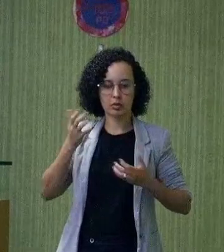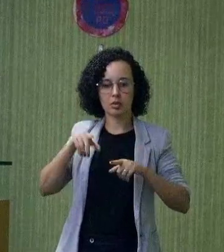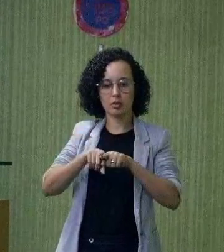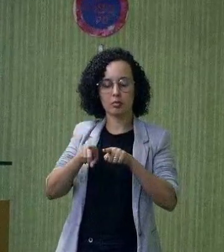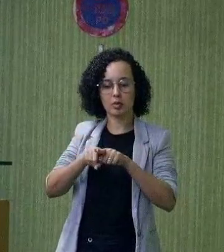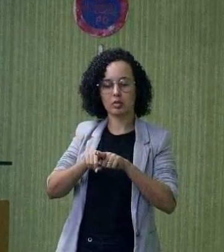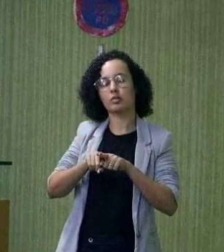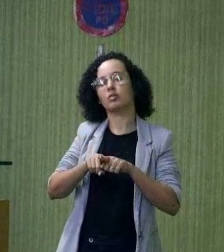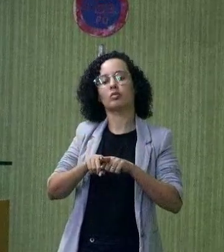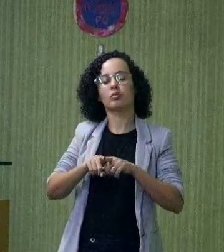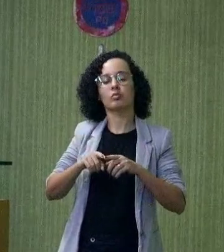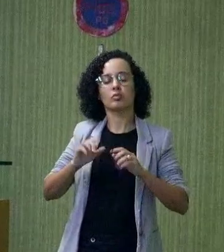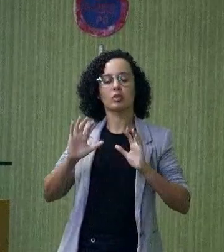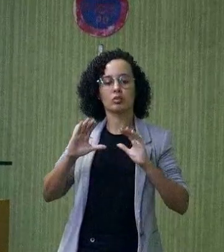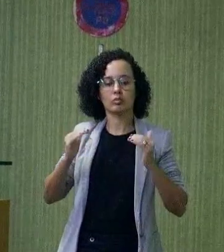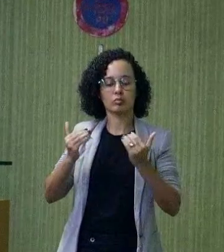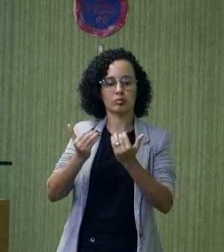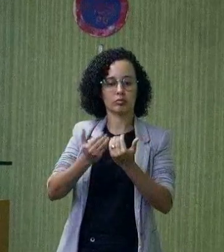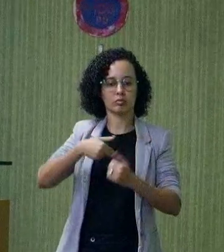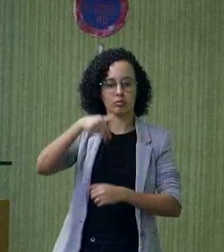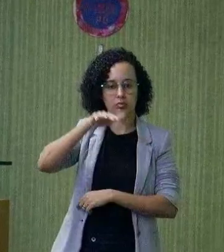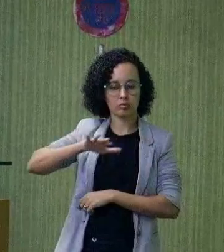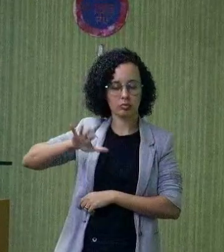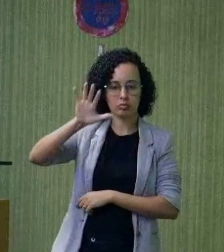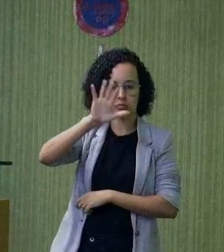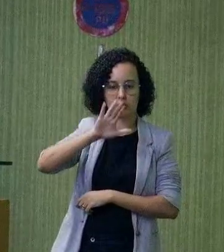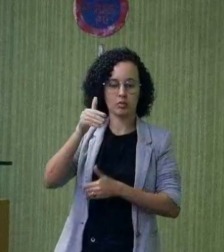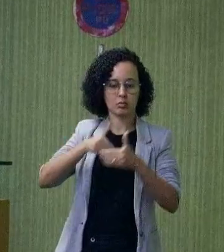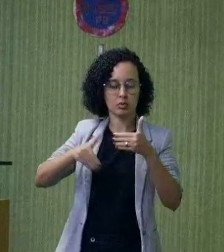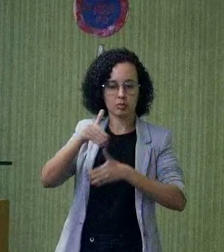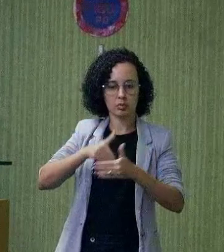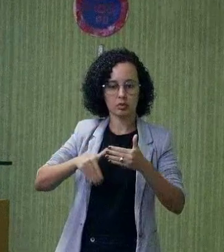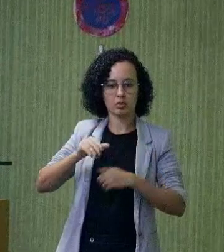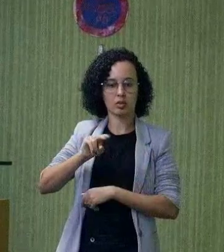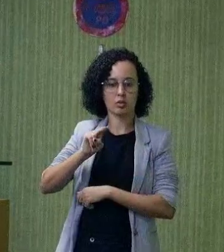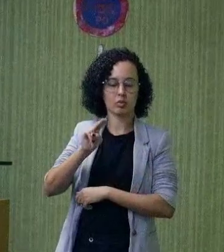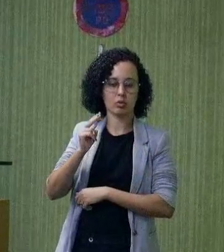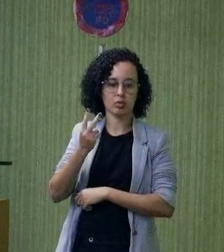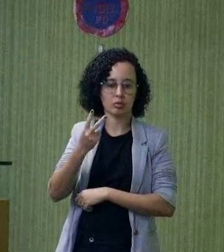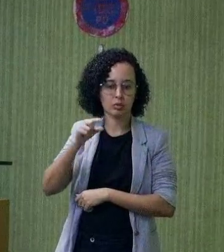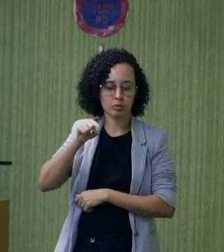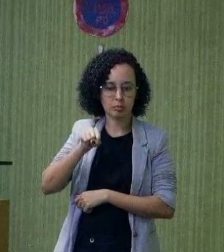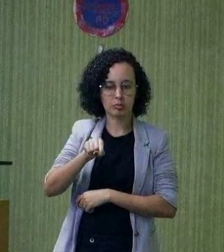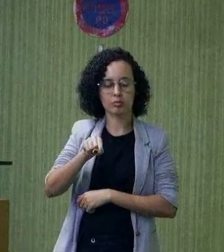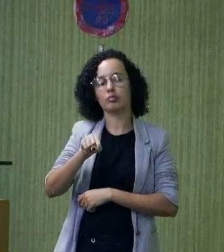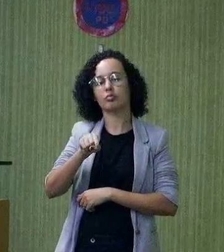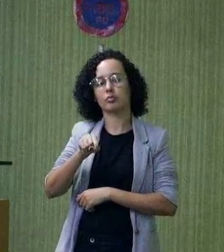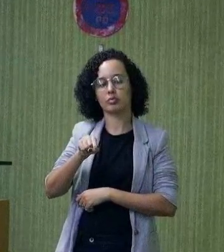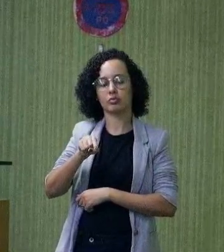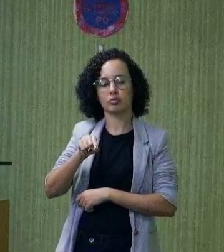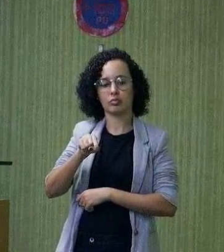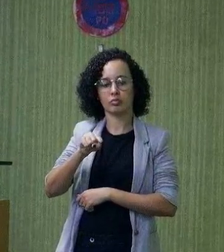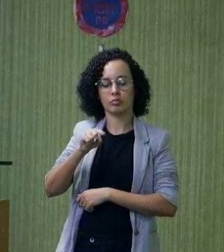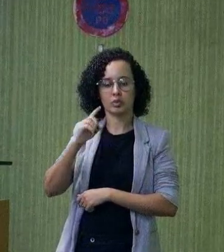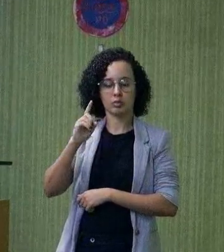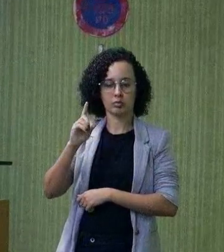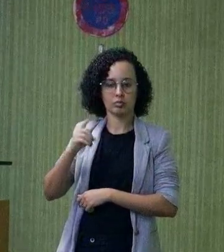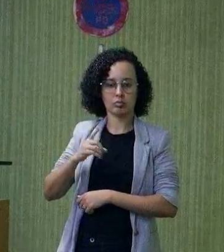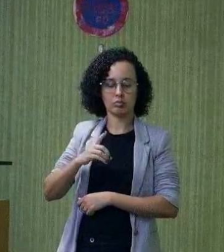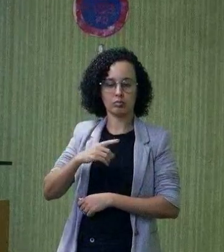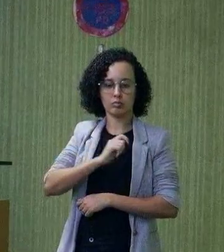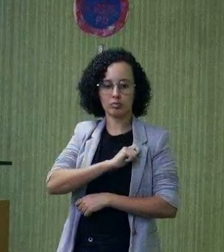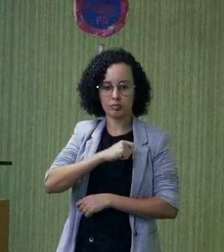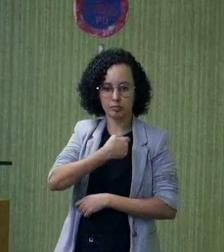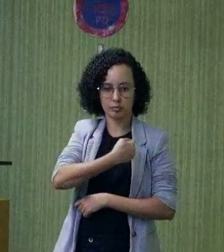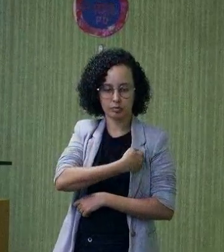nacional que teve a participação de cerca de 2000 Delegados né e fruto dessa conferência foi apresentado